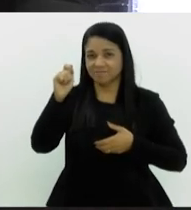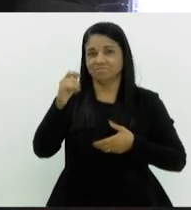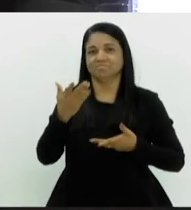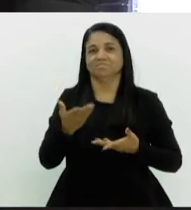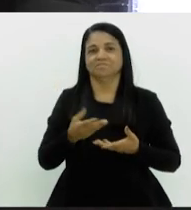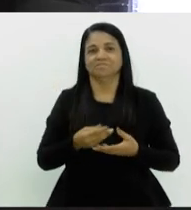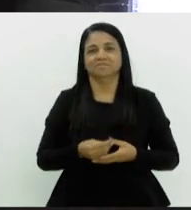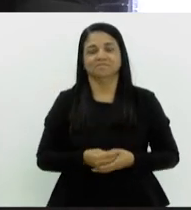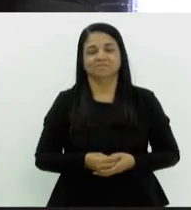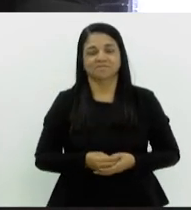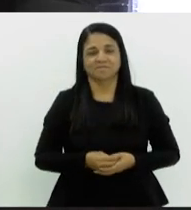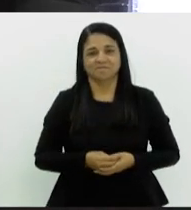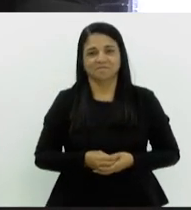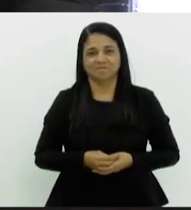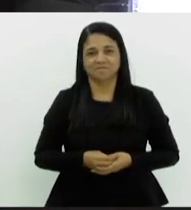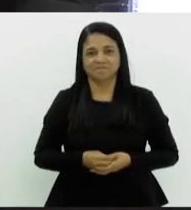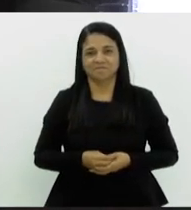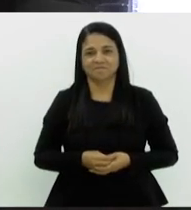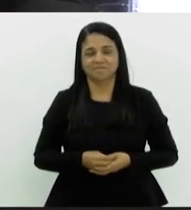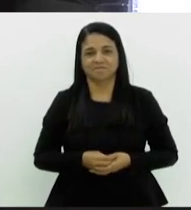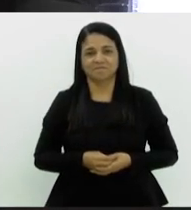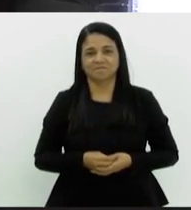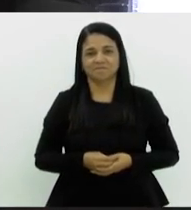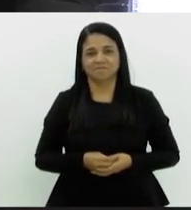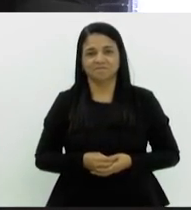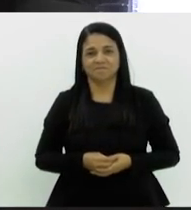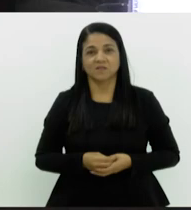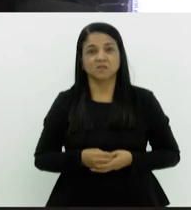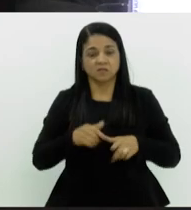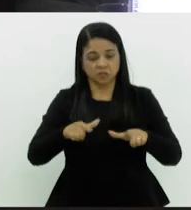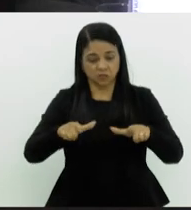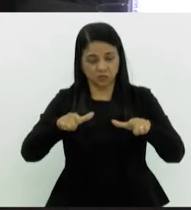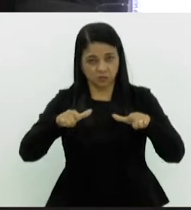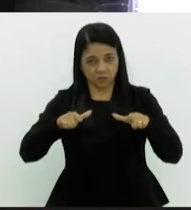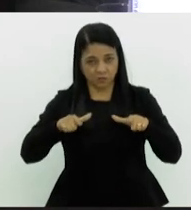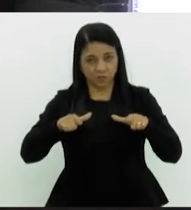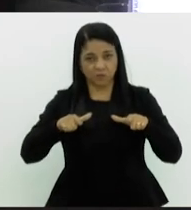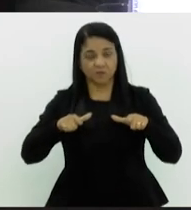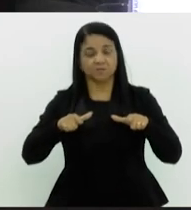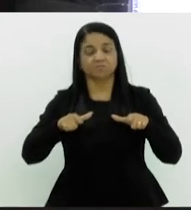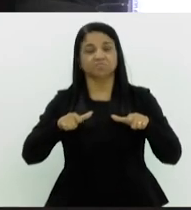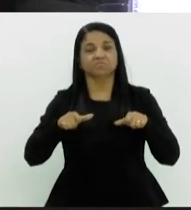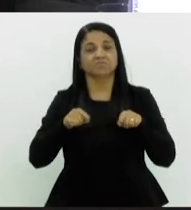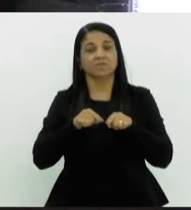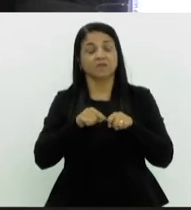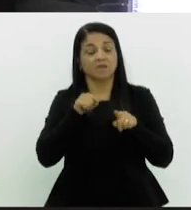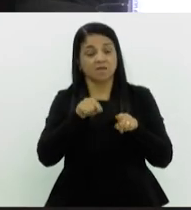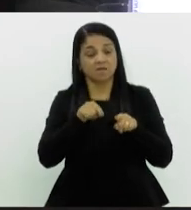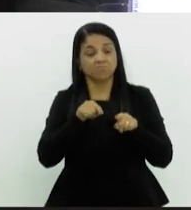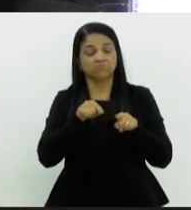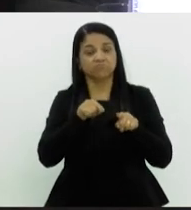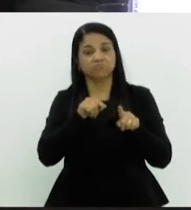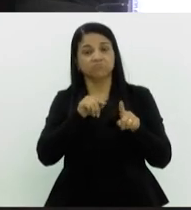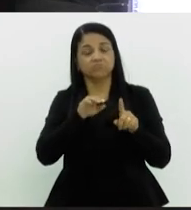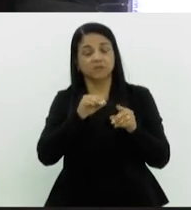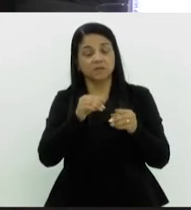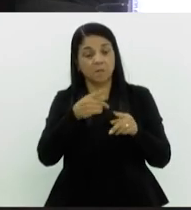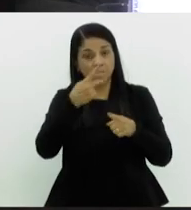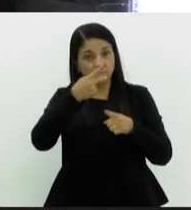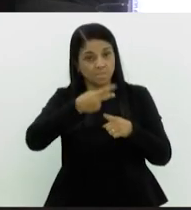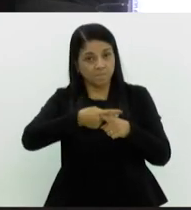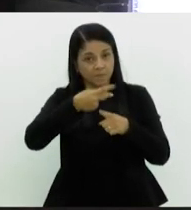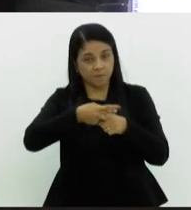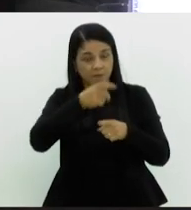Tiradentes, e seu respectivo diploma. Cabe ressaltar que ela é destinada a premiar pessoas